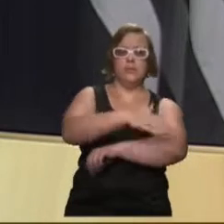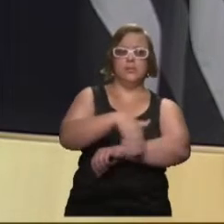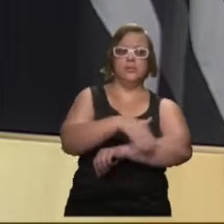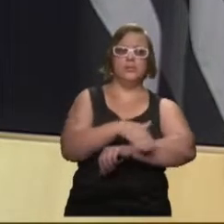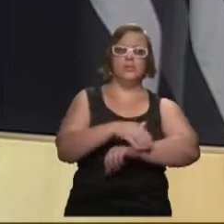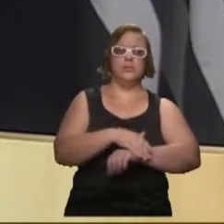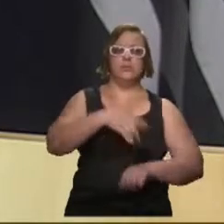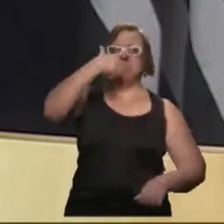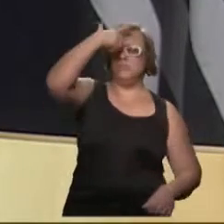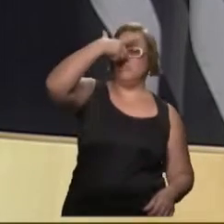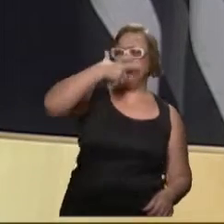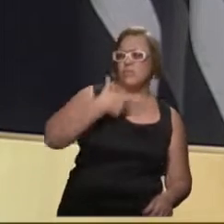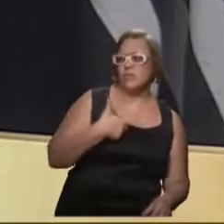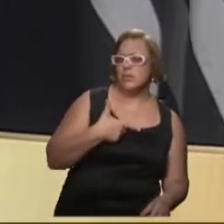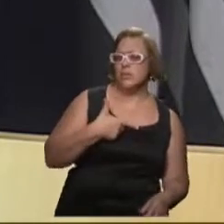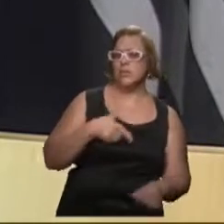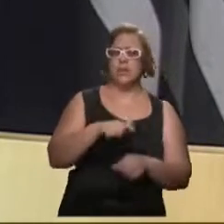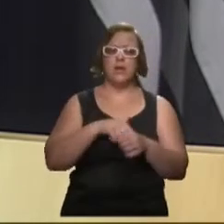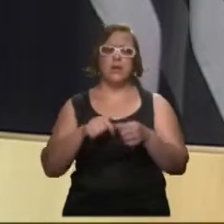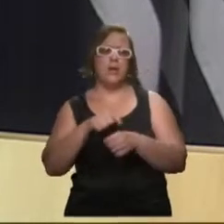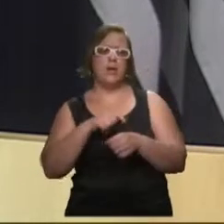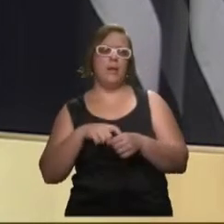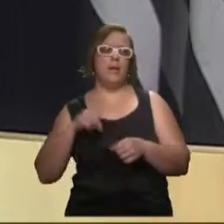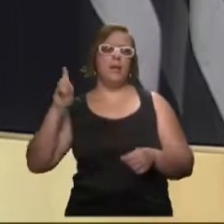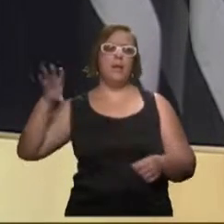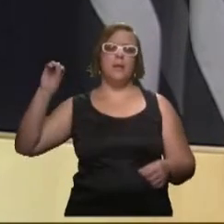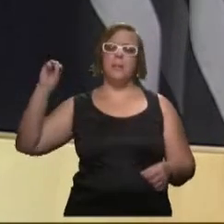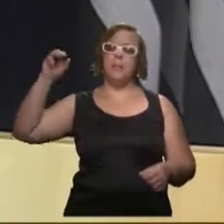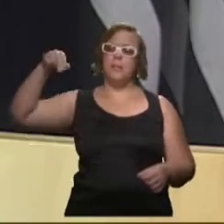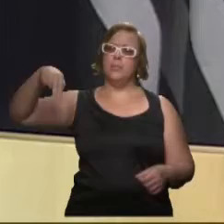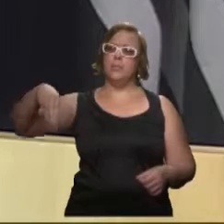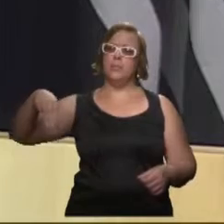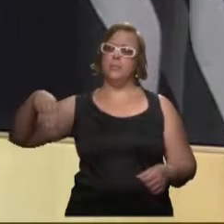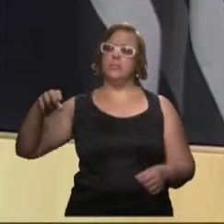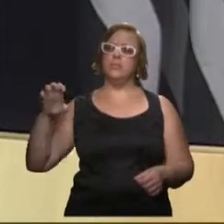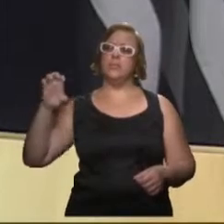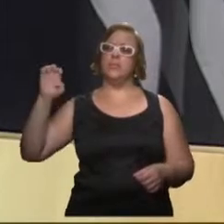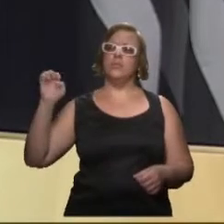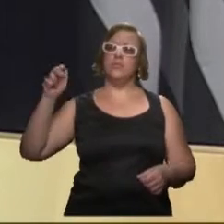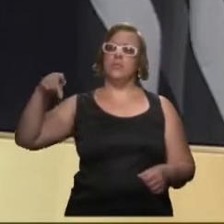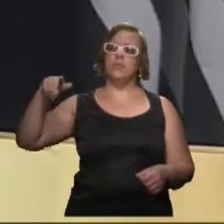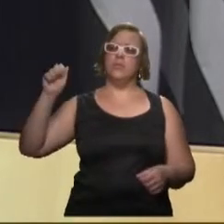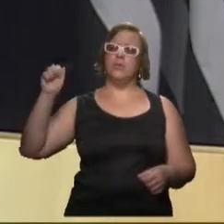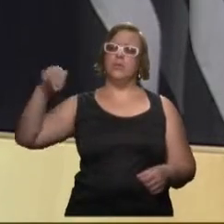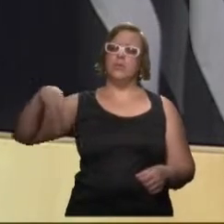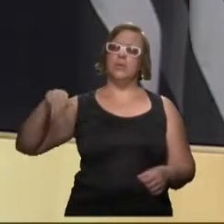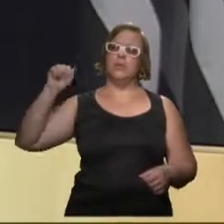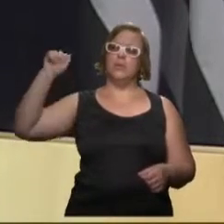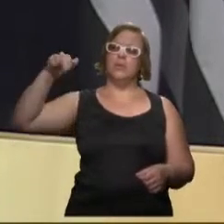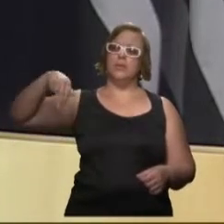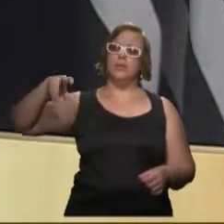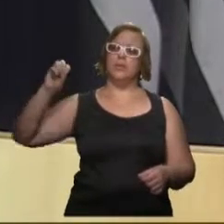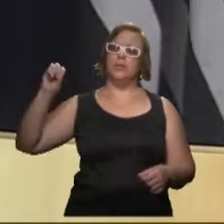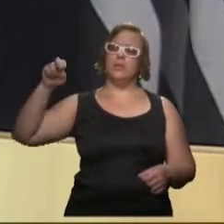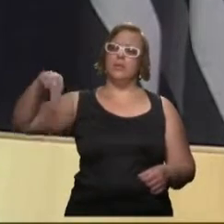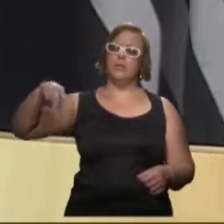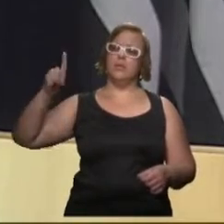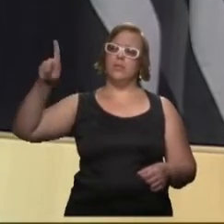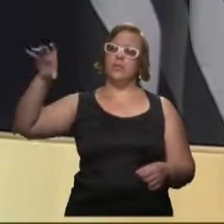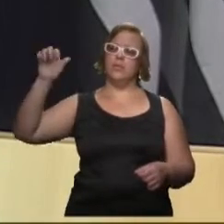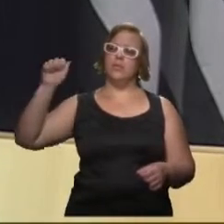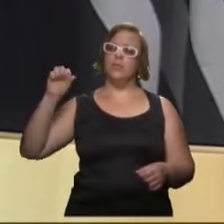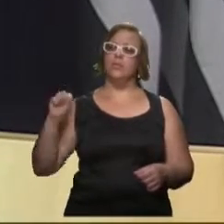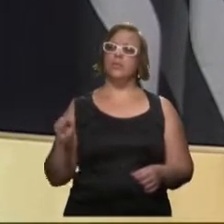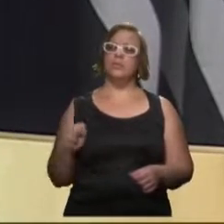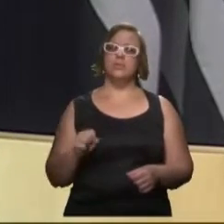a Praça do Epaminondo está horrível, Praça Santa Terezinha, Praça da Eletro, o Vale do Itaim, o Sítio Pica-Pau Amarelo, como o vereador, o presidente da